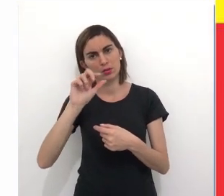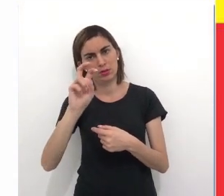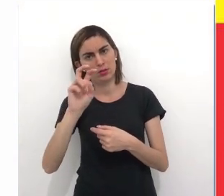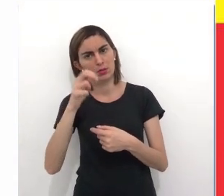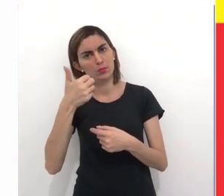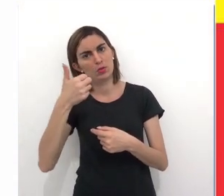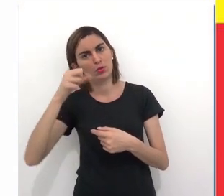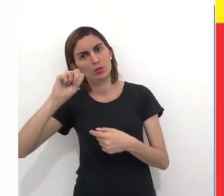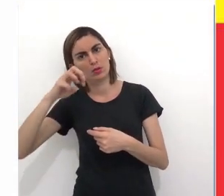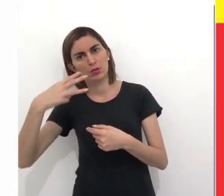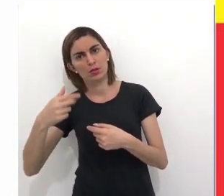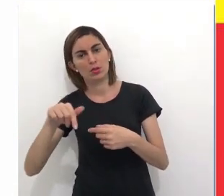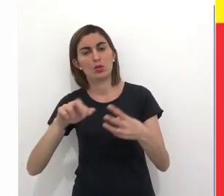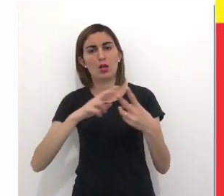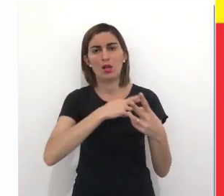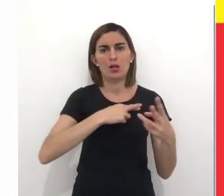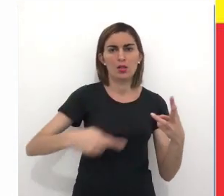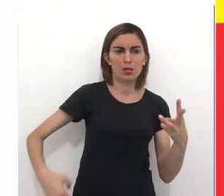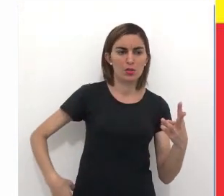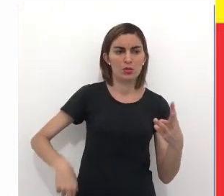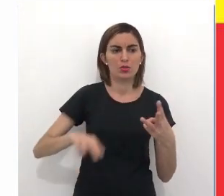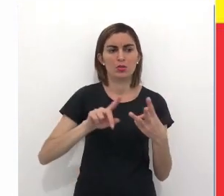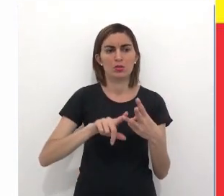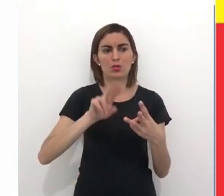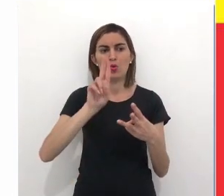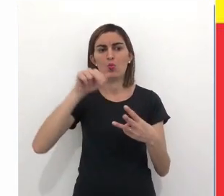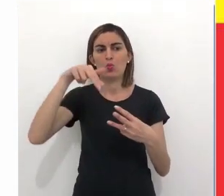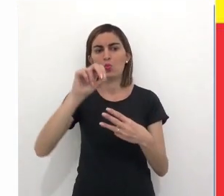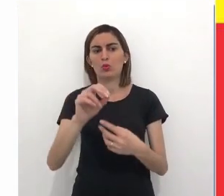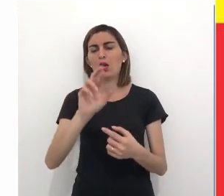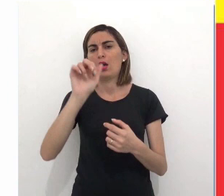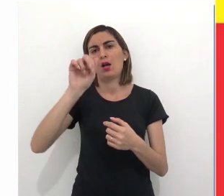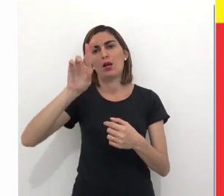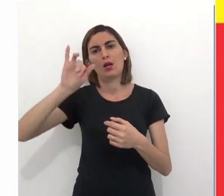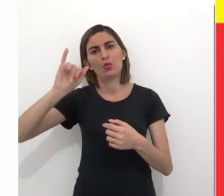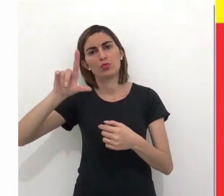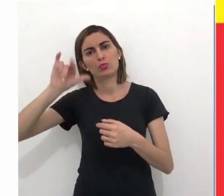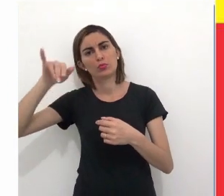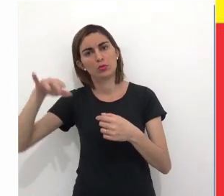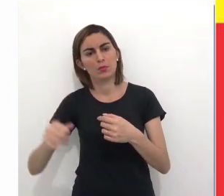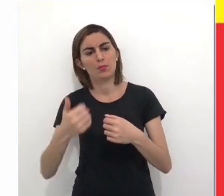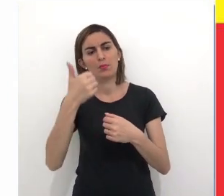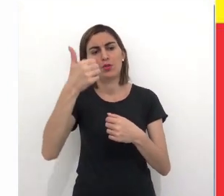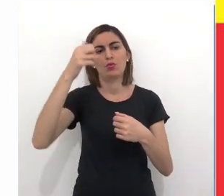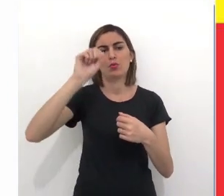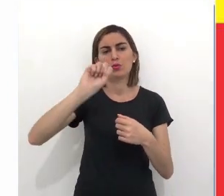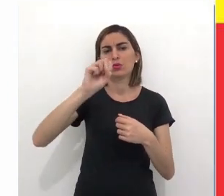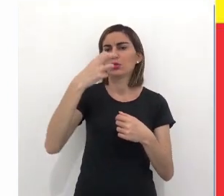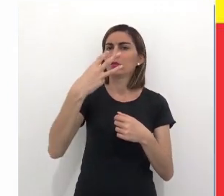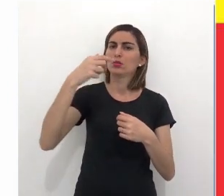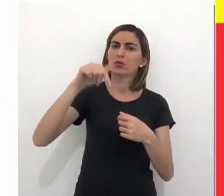1837. E regência una de Araújo Lima, de 1837 a